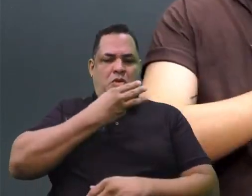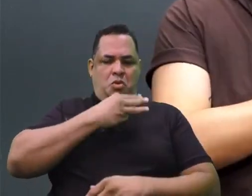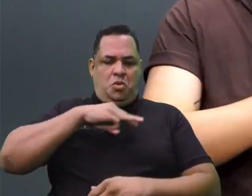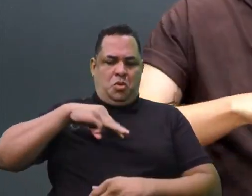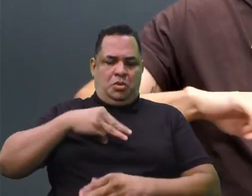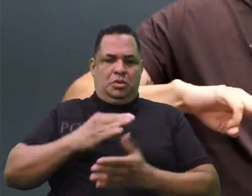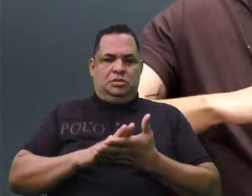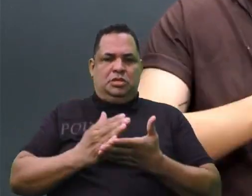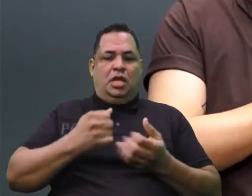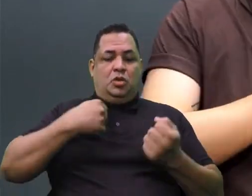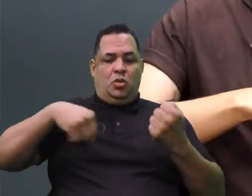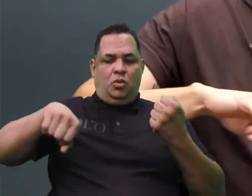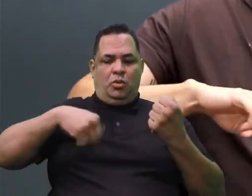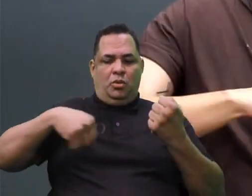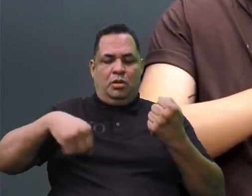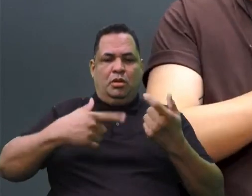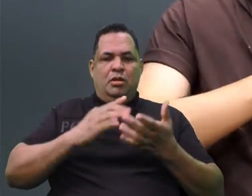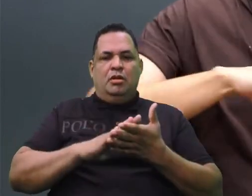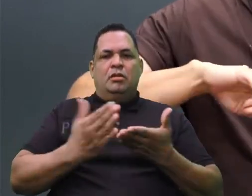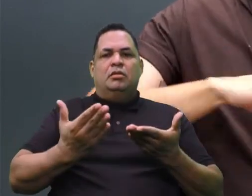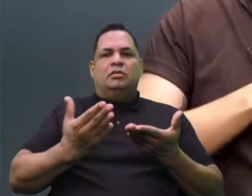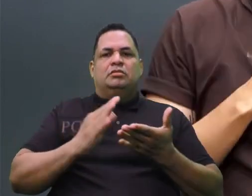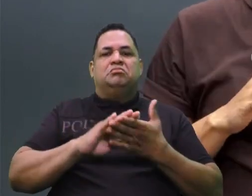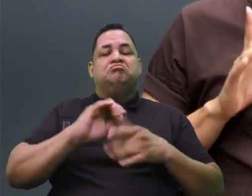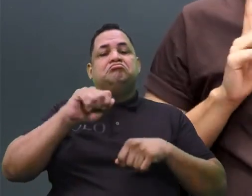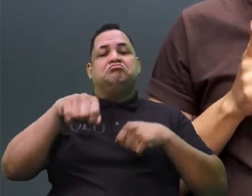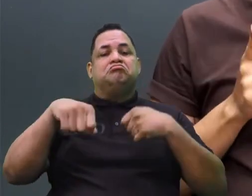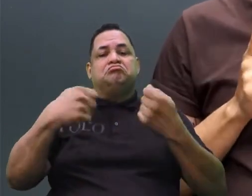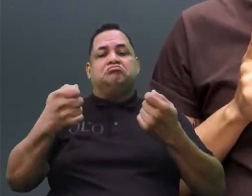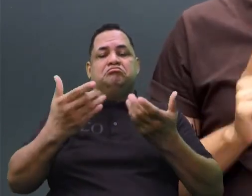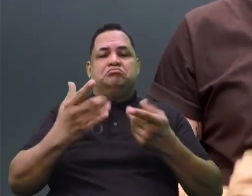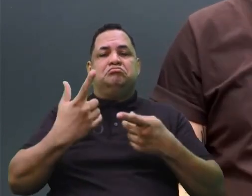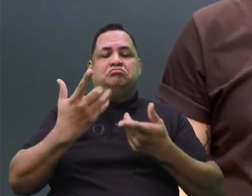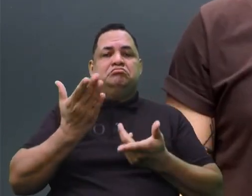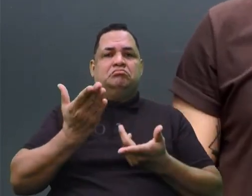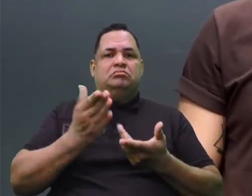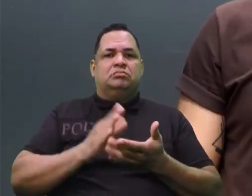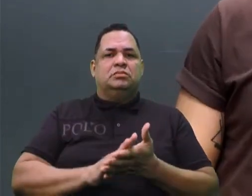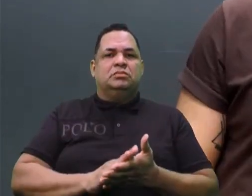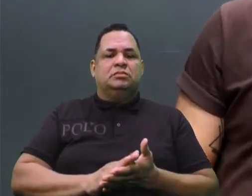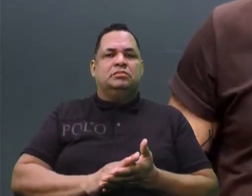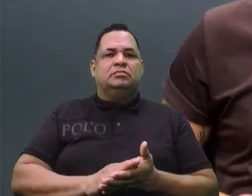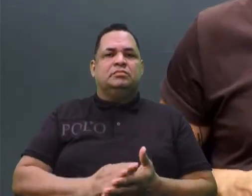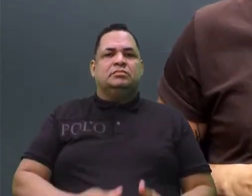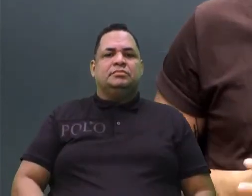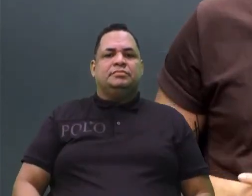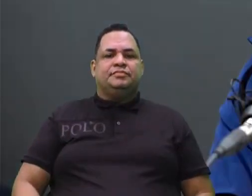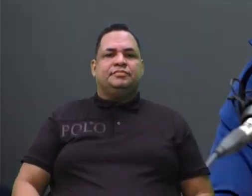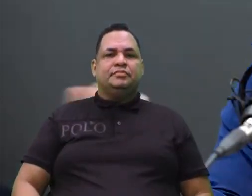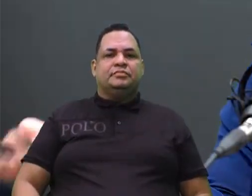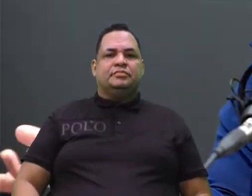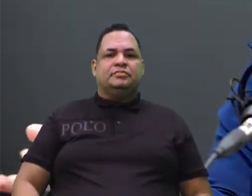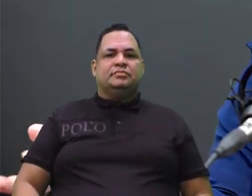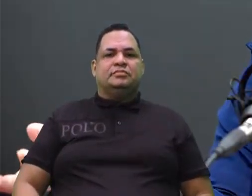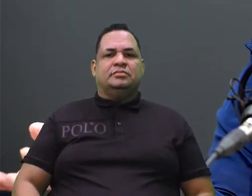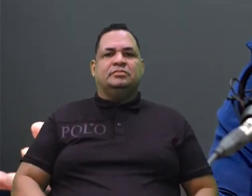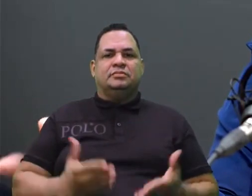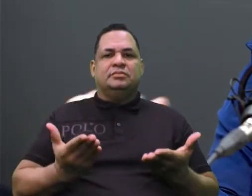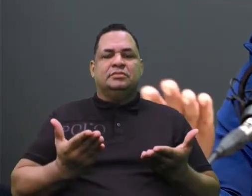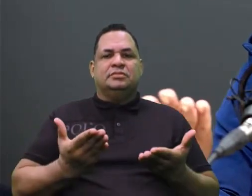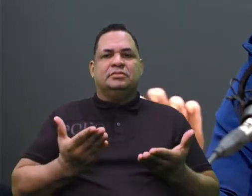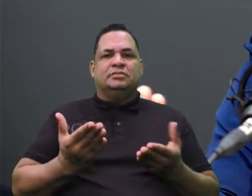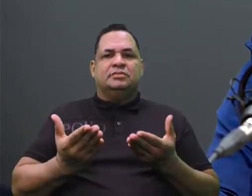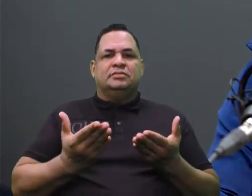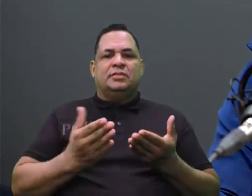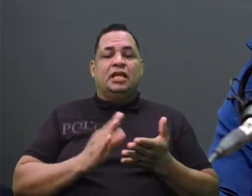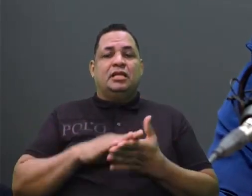já tocou violino, né? E aí o sinal dele é esse. Então, vocês já tiveram uma aula sobre isso também. Você deve ter dito